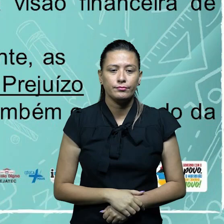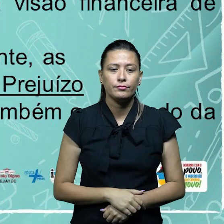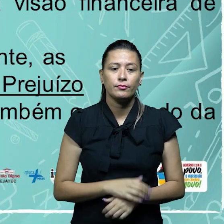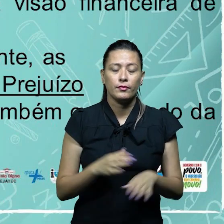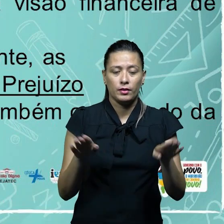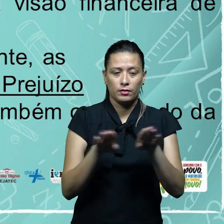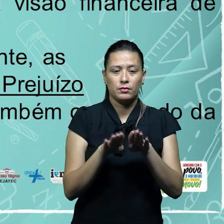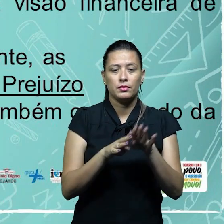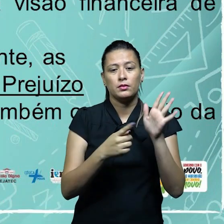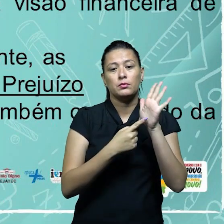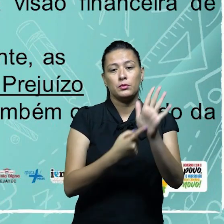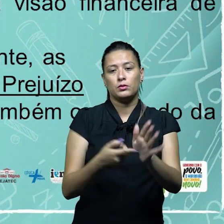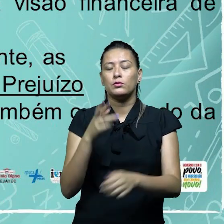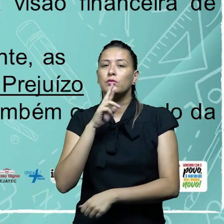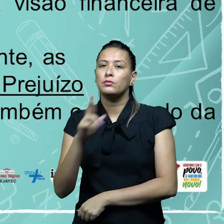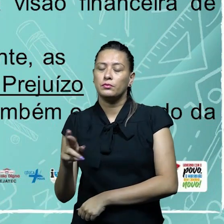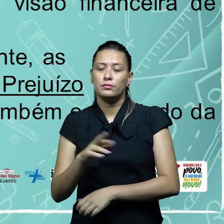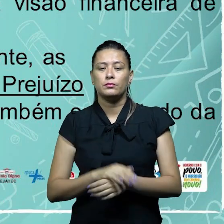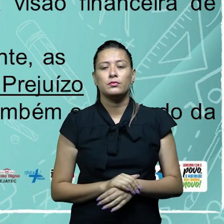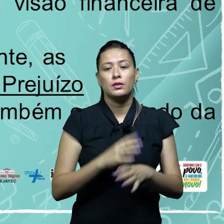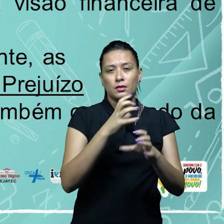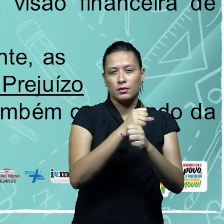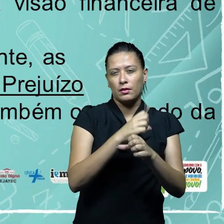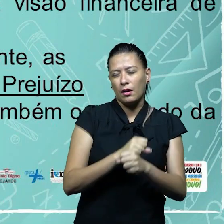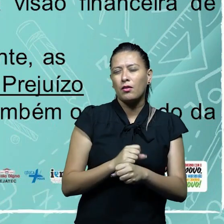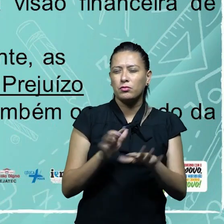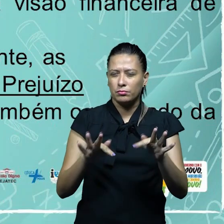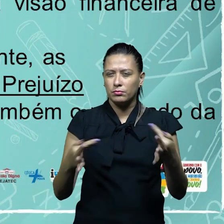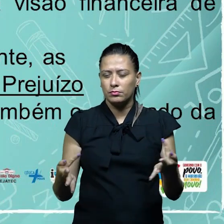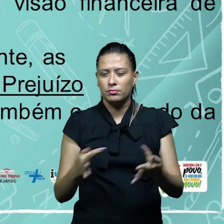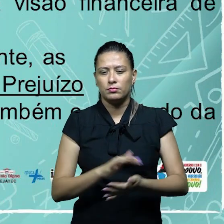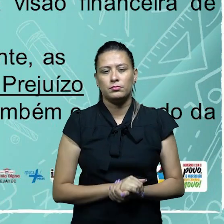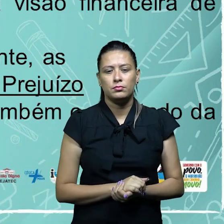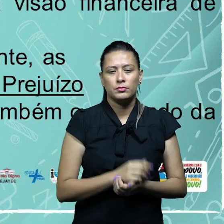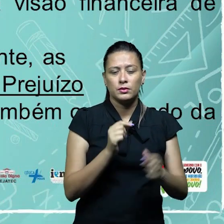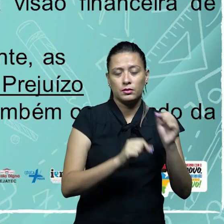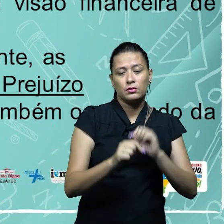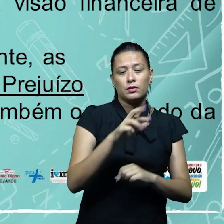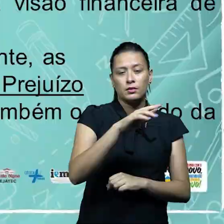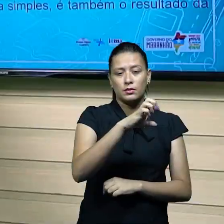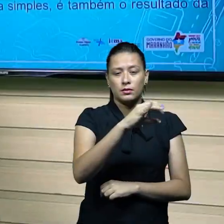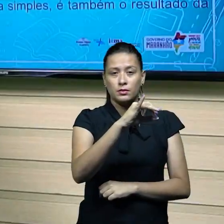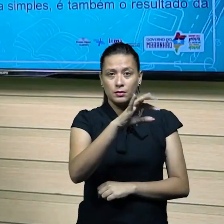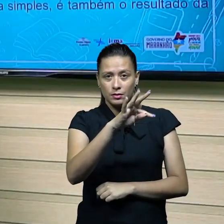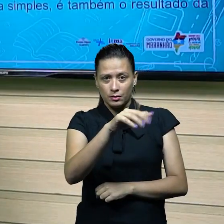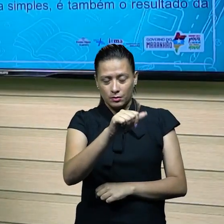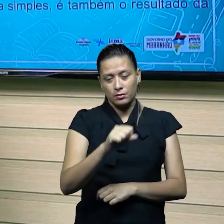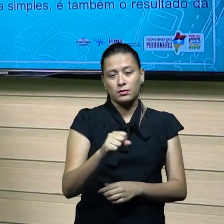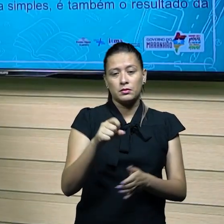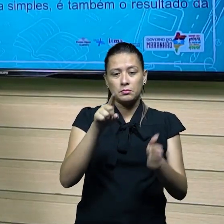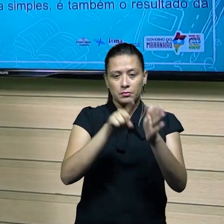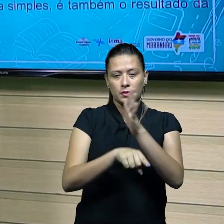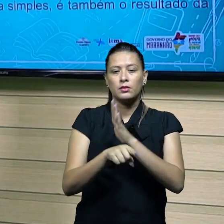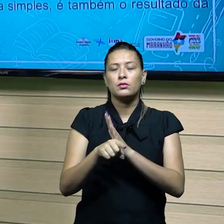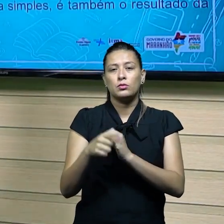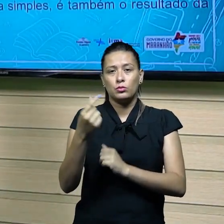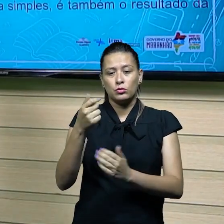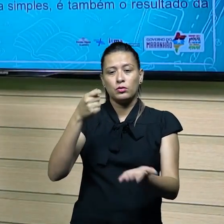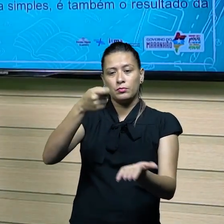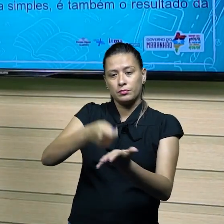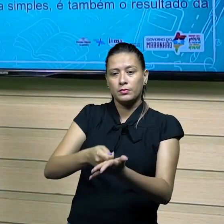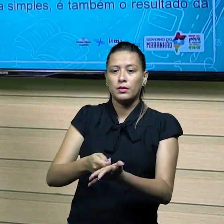ver as receitas menos o desembolso, ou seja, os gastos, e vai me decidir se eu tenho lucro ou prejuízo. Vamos citar exemplo? Vamos lá, vamos supor que eu